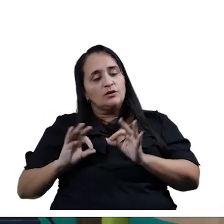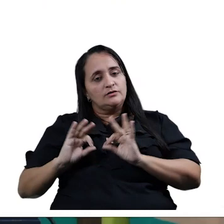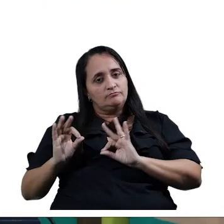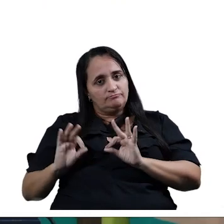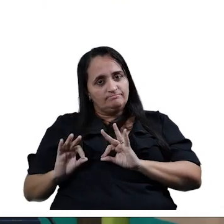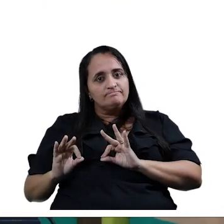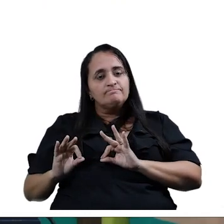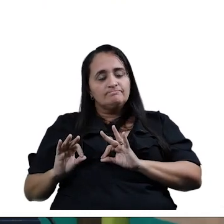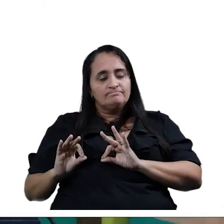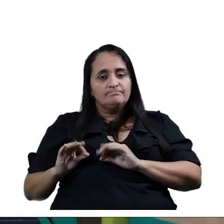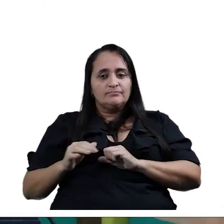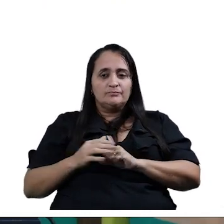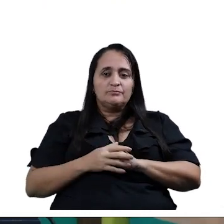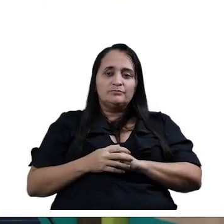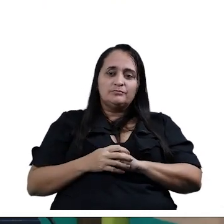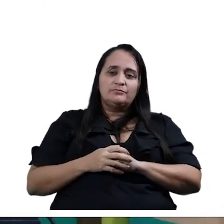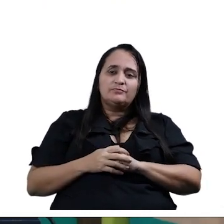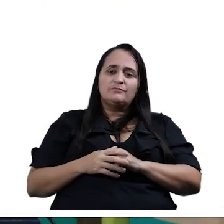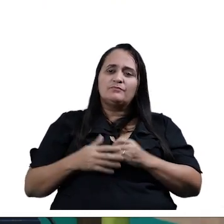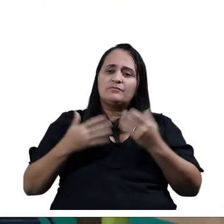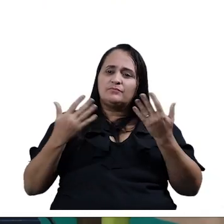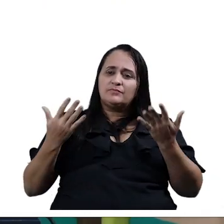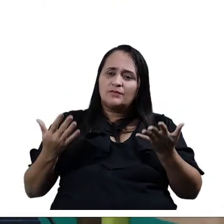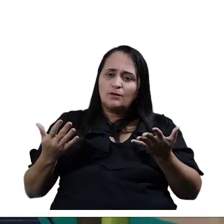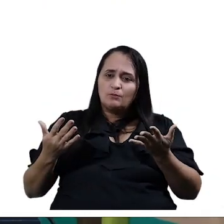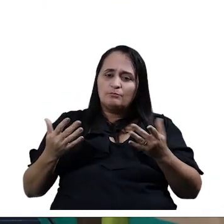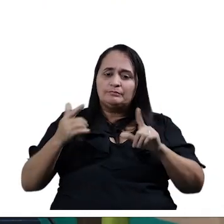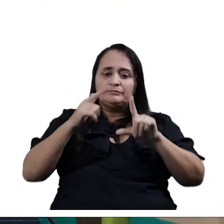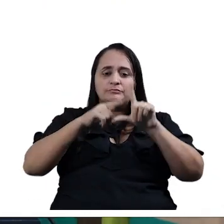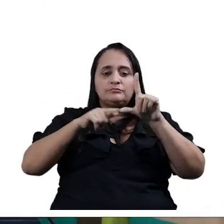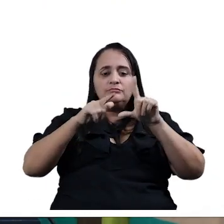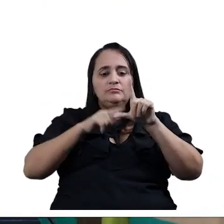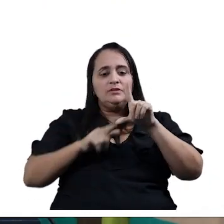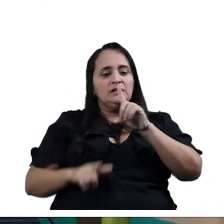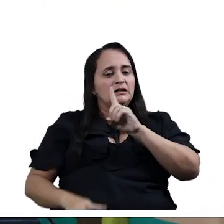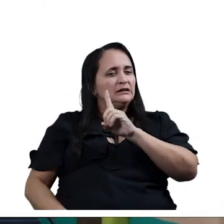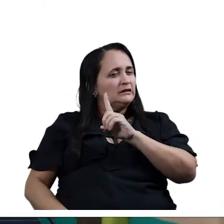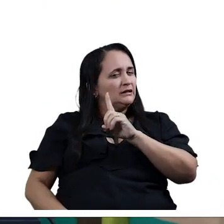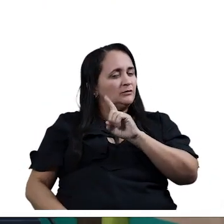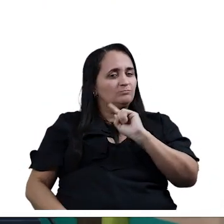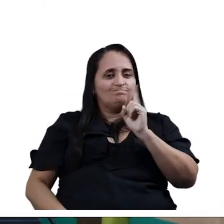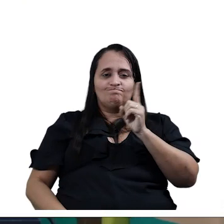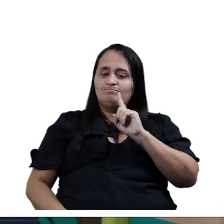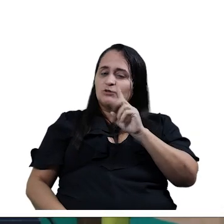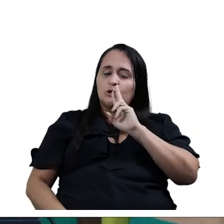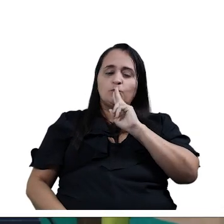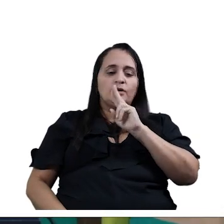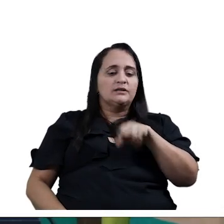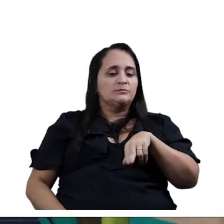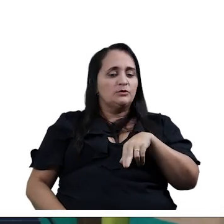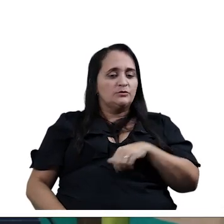assunto delicado. Então, a letra D não é resposta para a